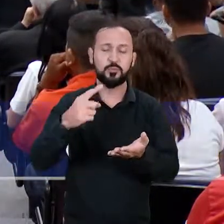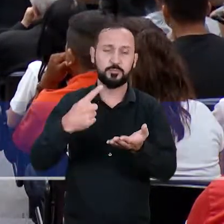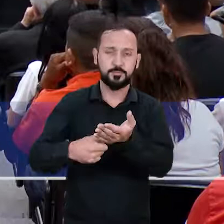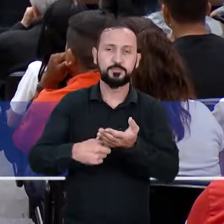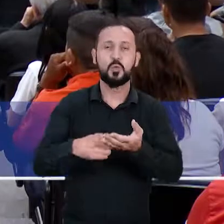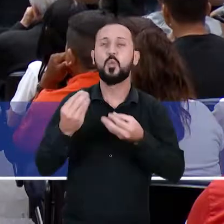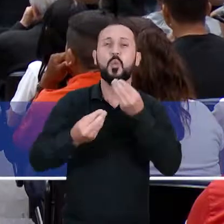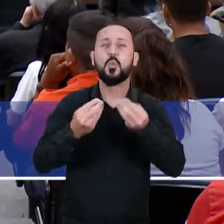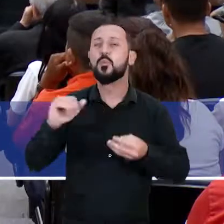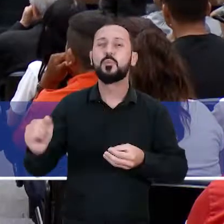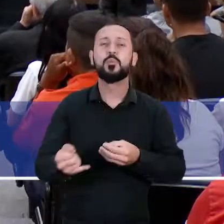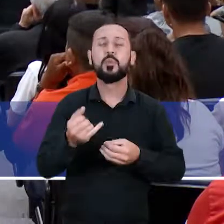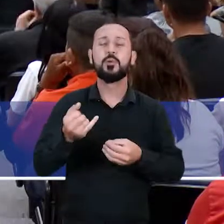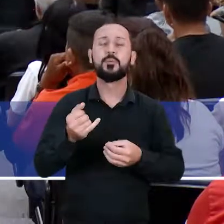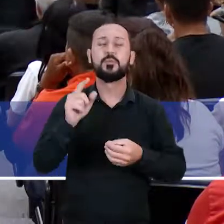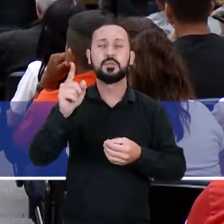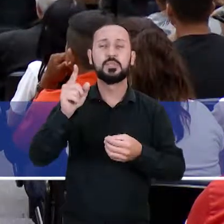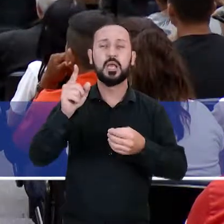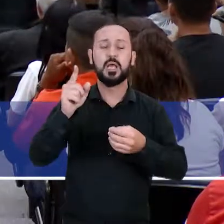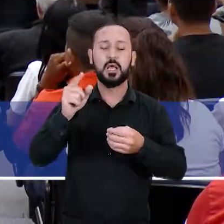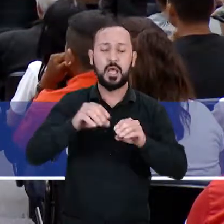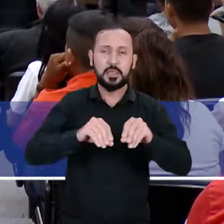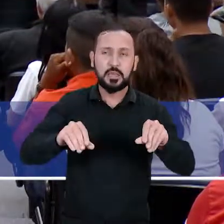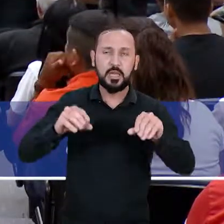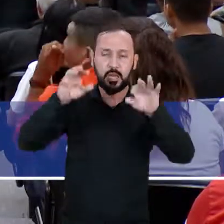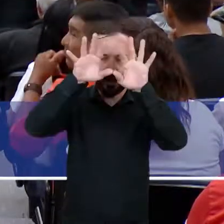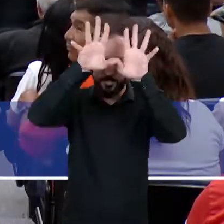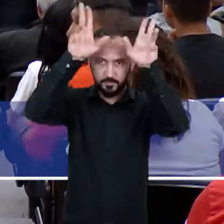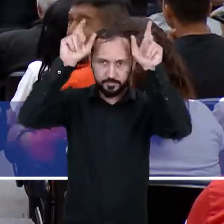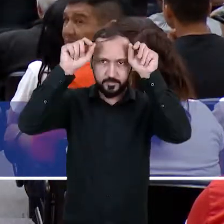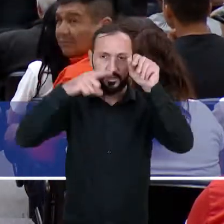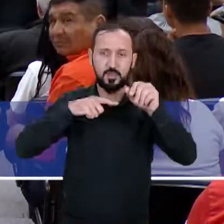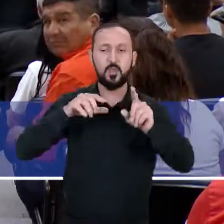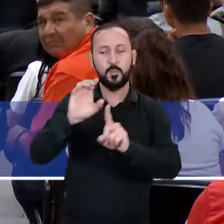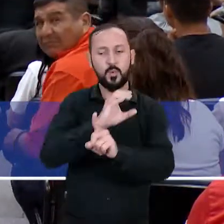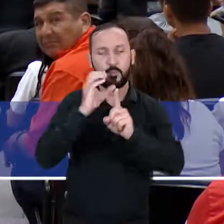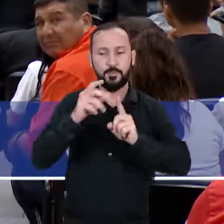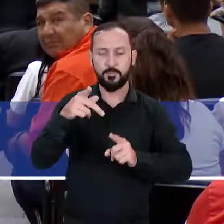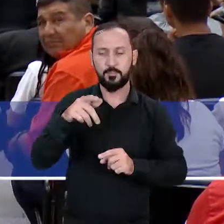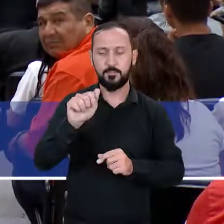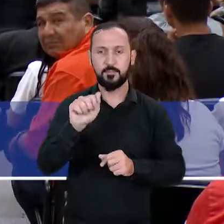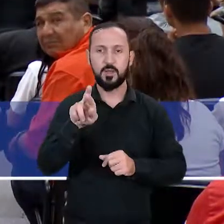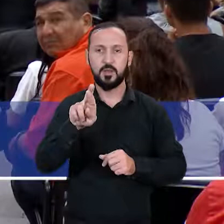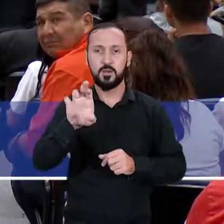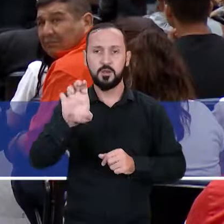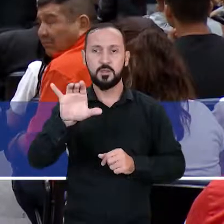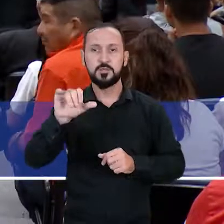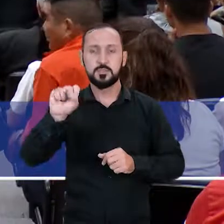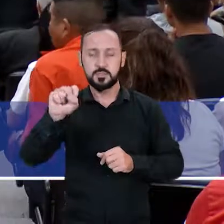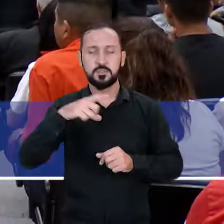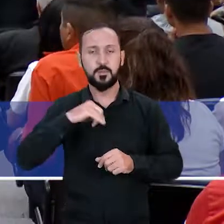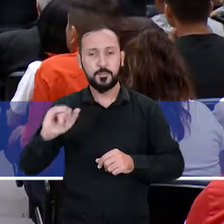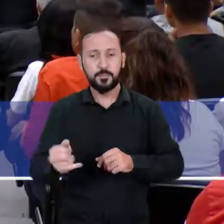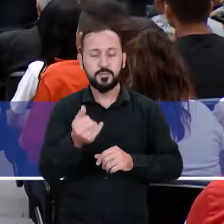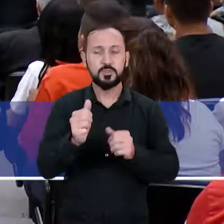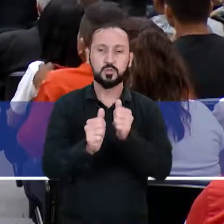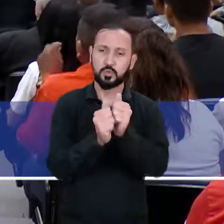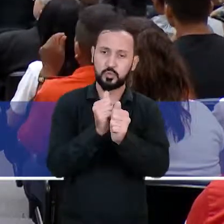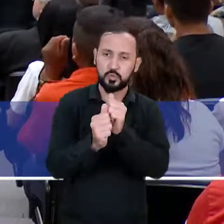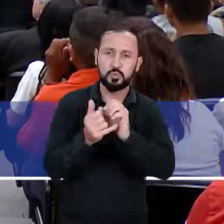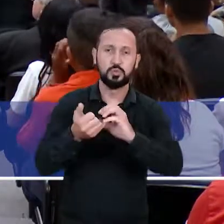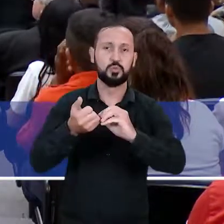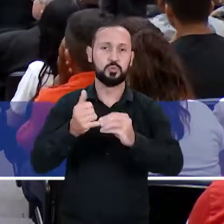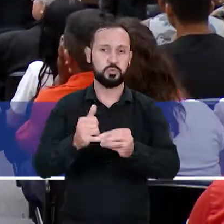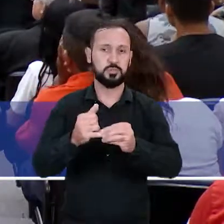aproveitar tanta terra vem de Mato Grosso. Lá, a comunidade Pareci desenvolve há alguns anos o plantio de soja, milho e arroz. Por